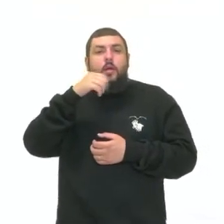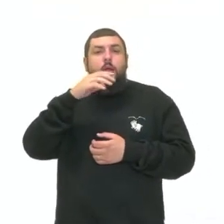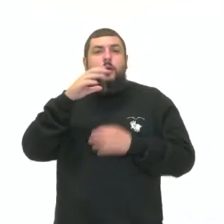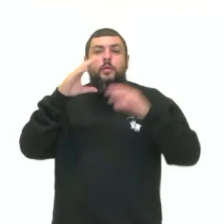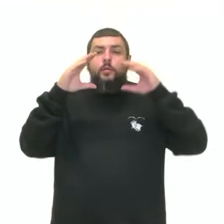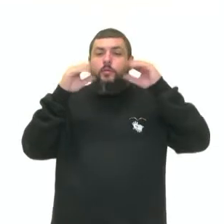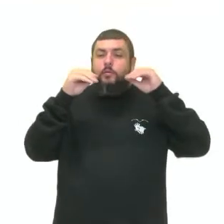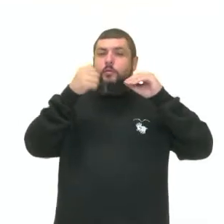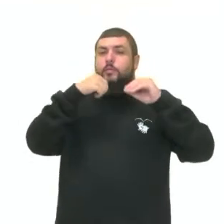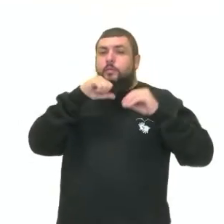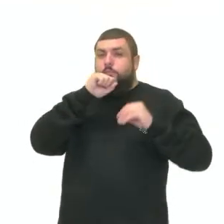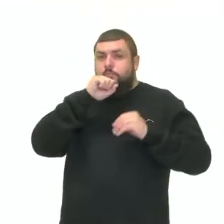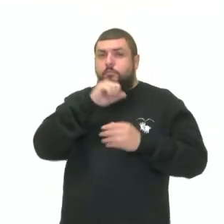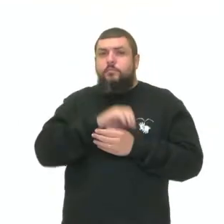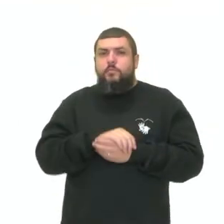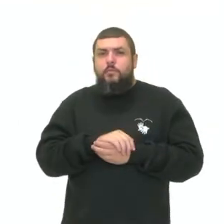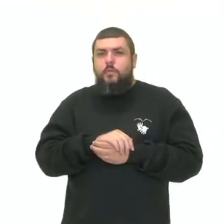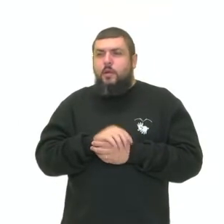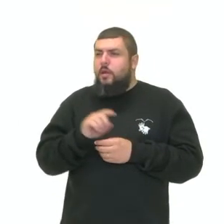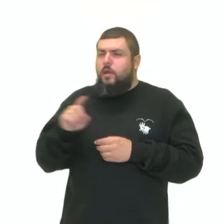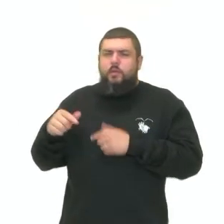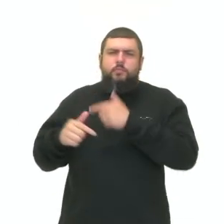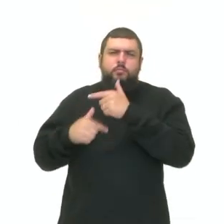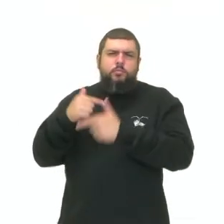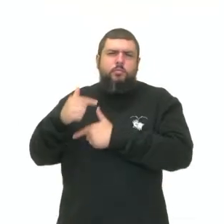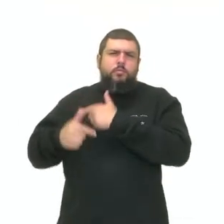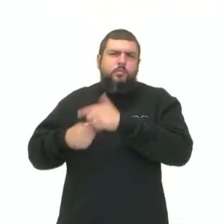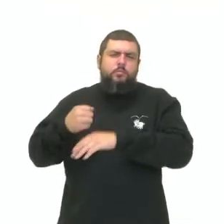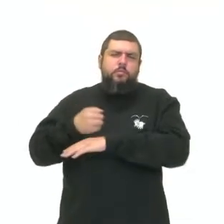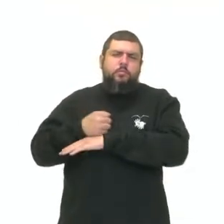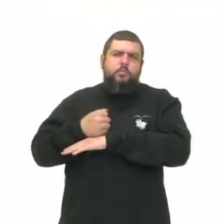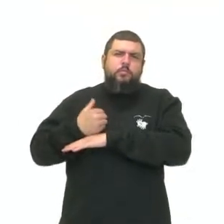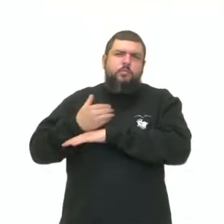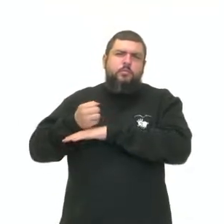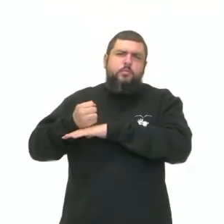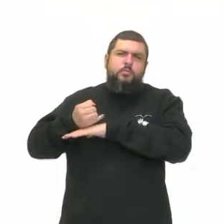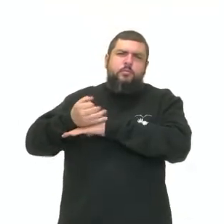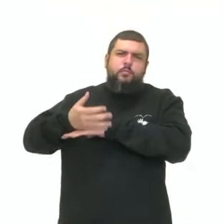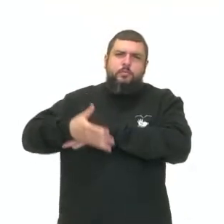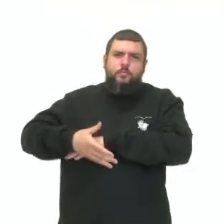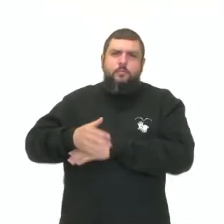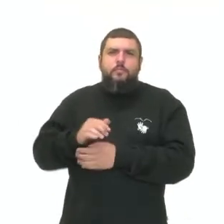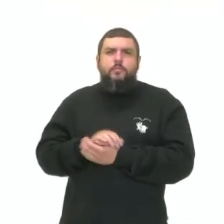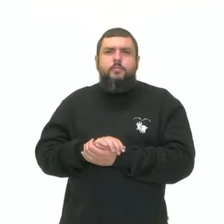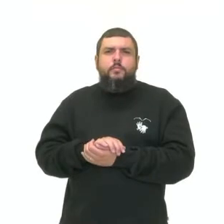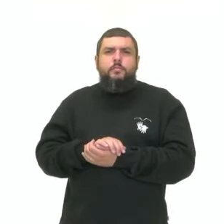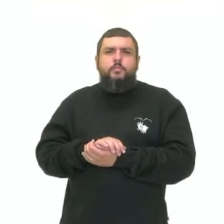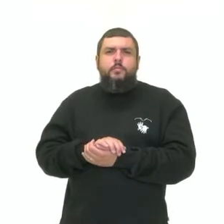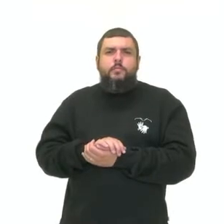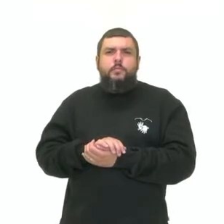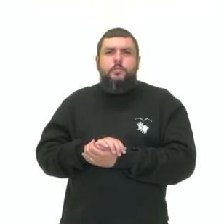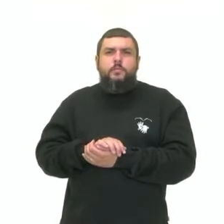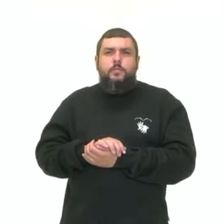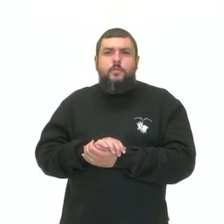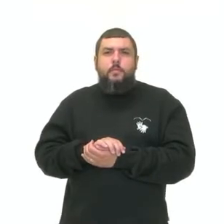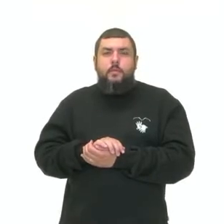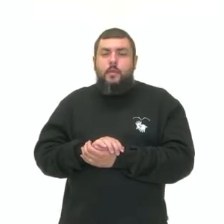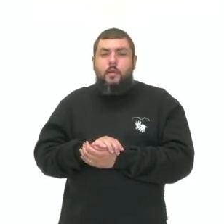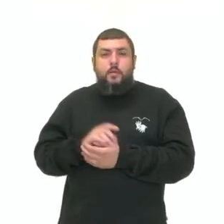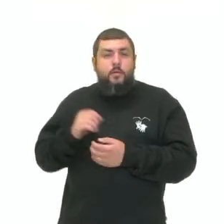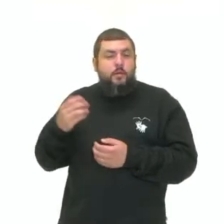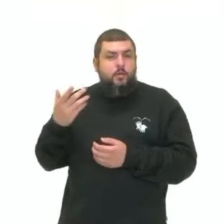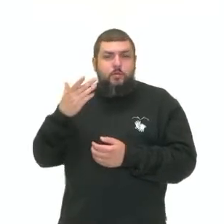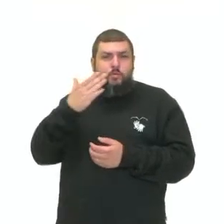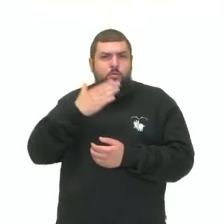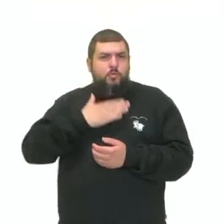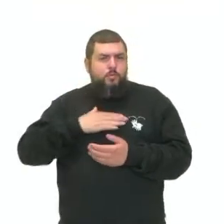coitado, até essa hora no serviço pesado. Não estava gostando nem um pouquinho do desenho, mas nem que